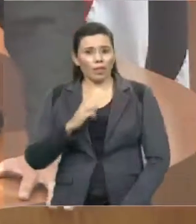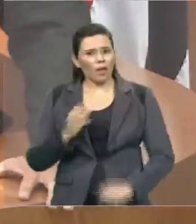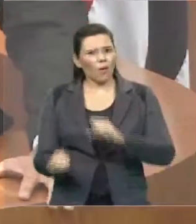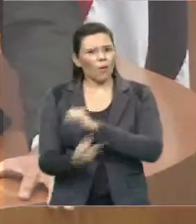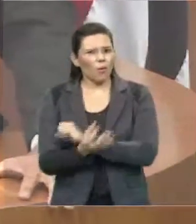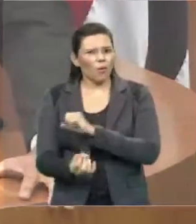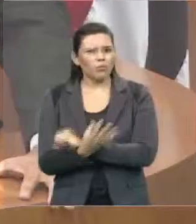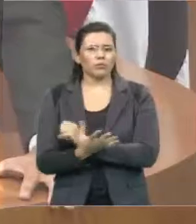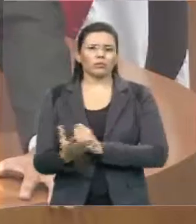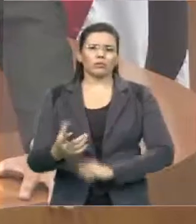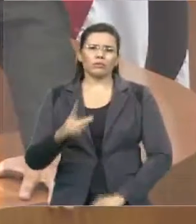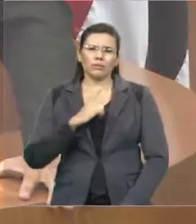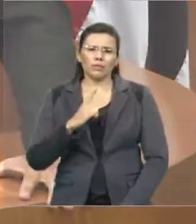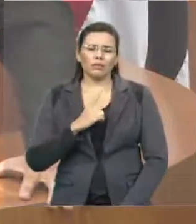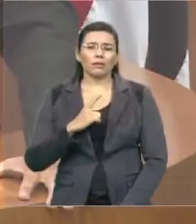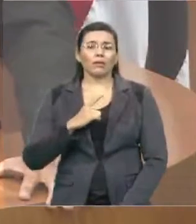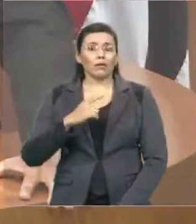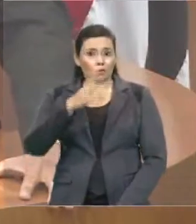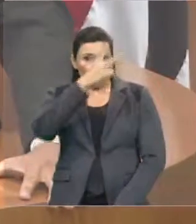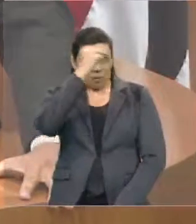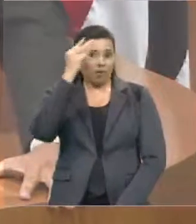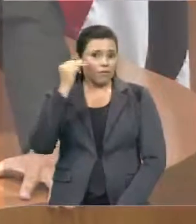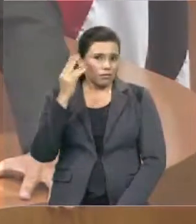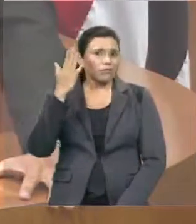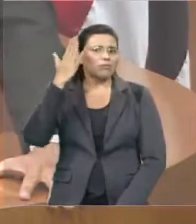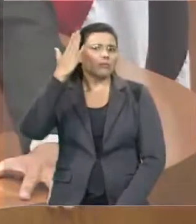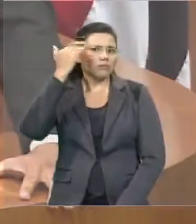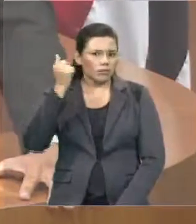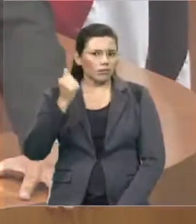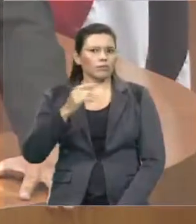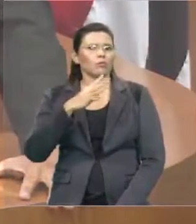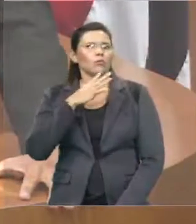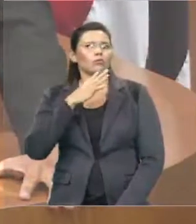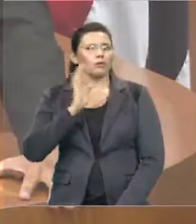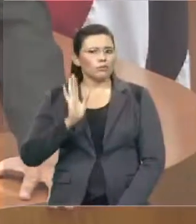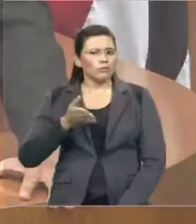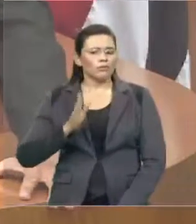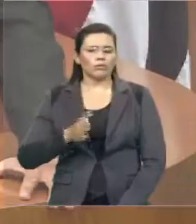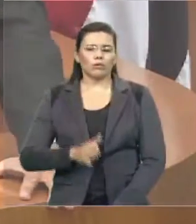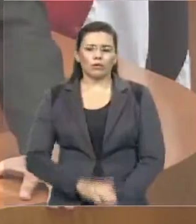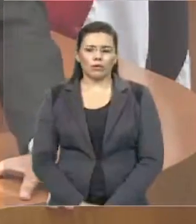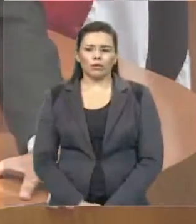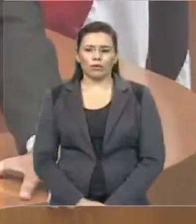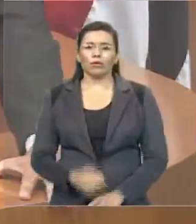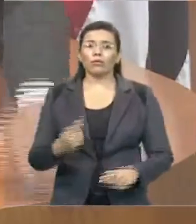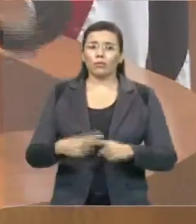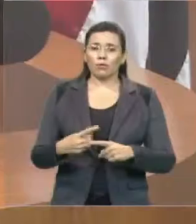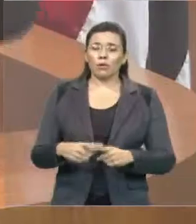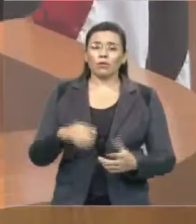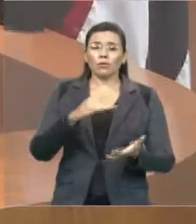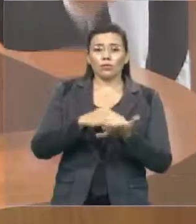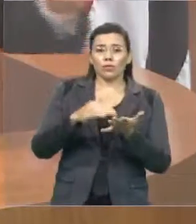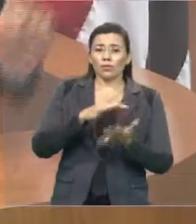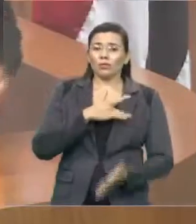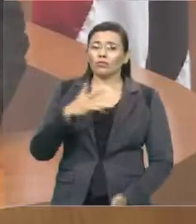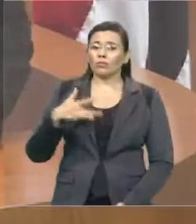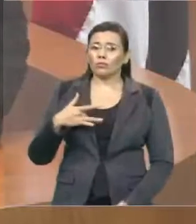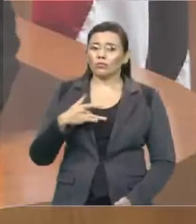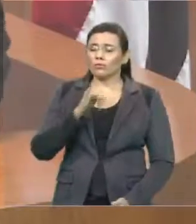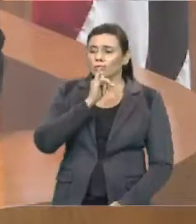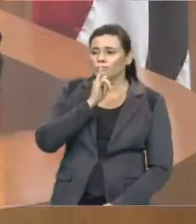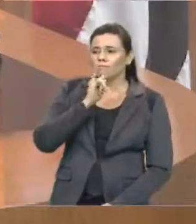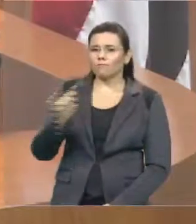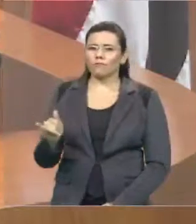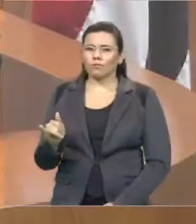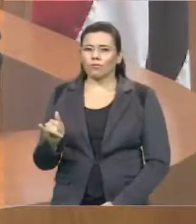tem conhecimento, porque ele mesmo levou todas essas denúncias ao prefeito municipal, que nunca tomou a medida.